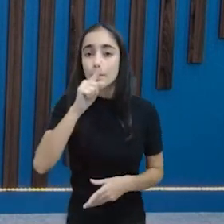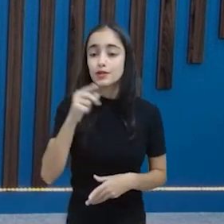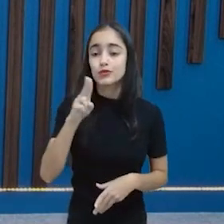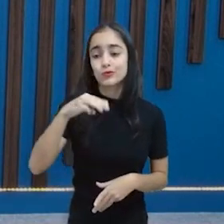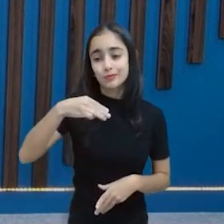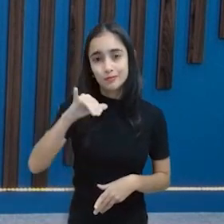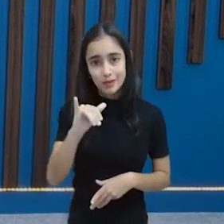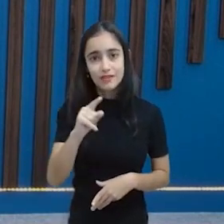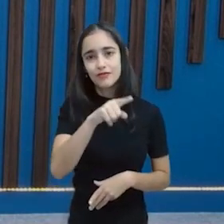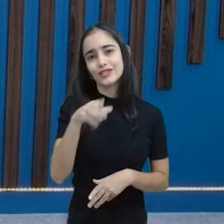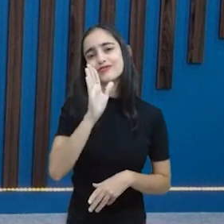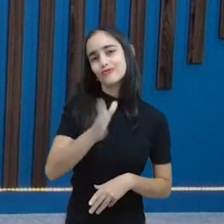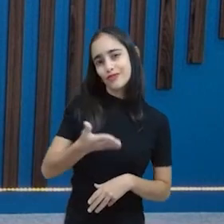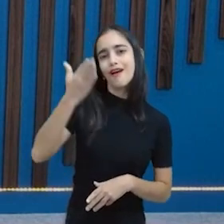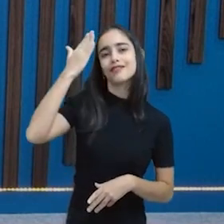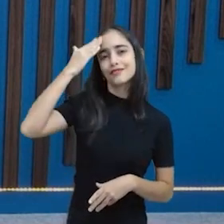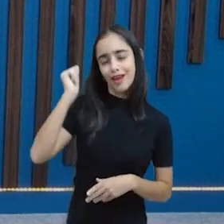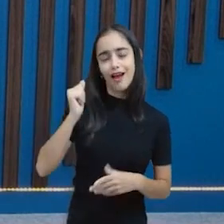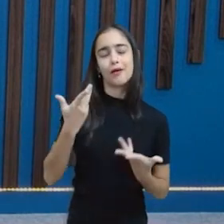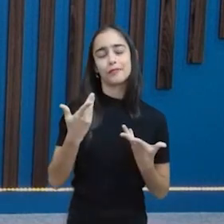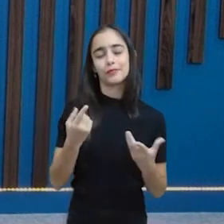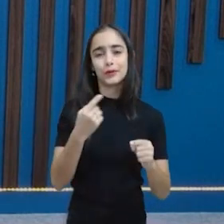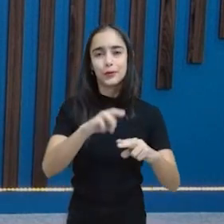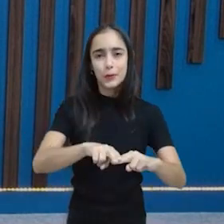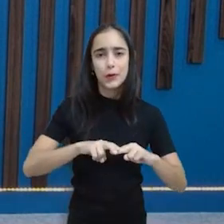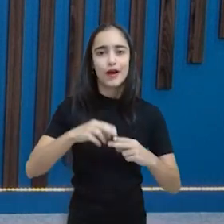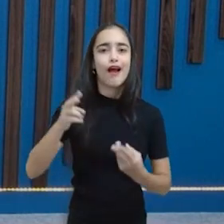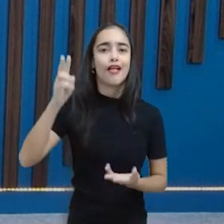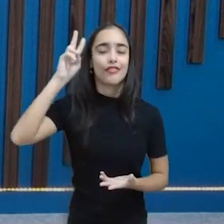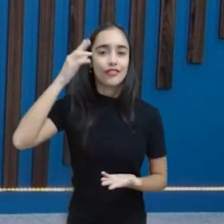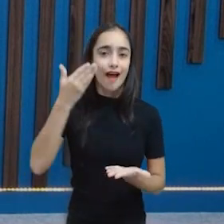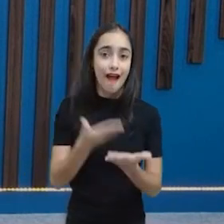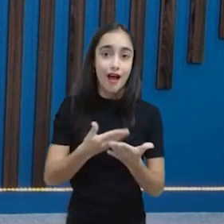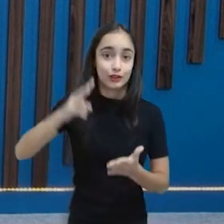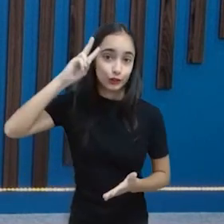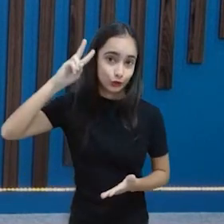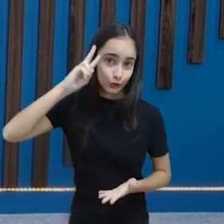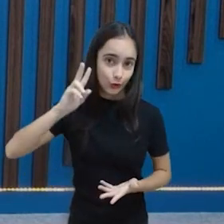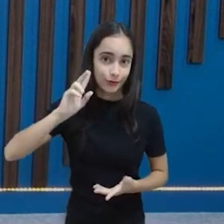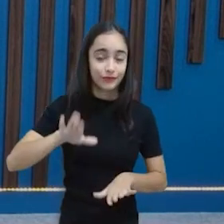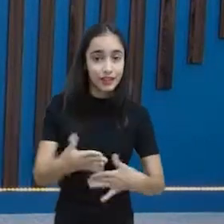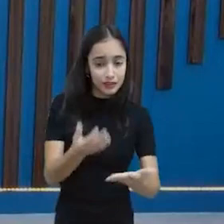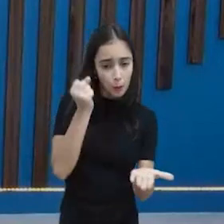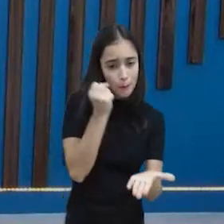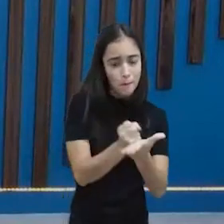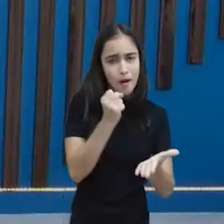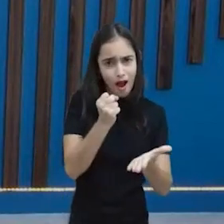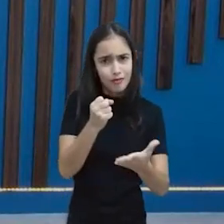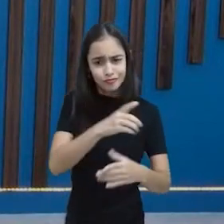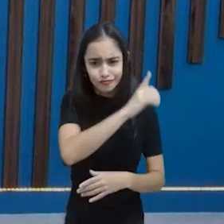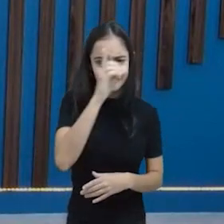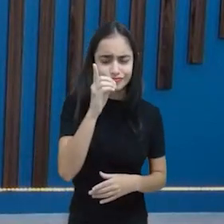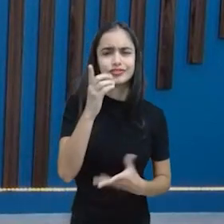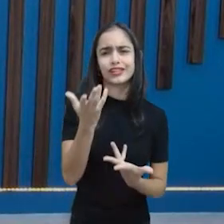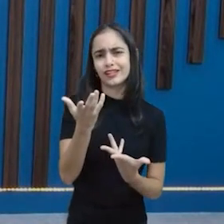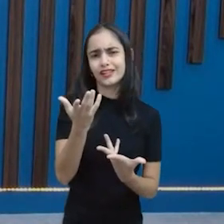Vocês já ouviram falar isso aí nas aulas de história. E aí é um marco, né, uma data simbólica para poder trazer à luz,